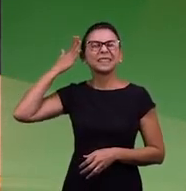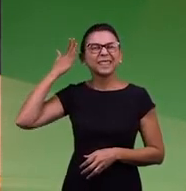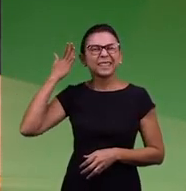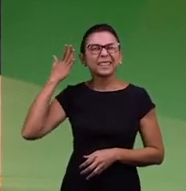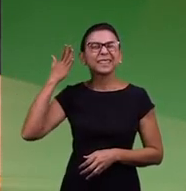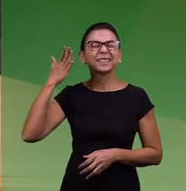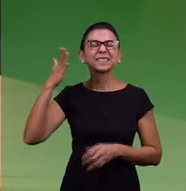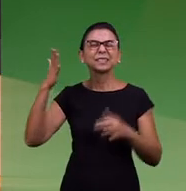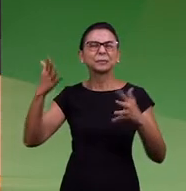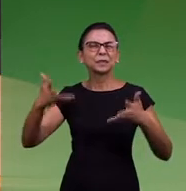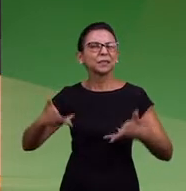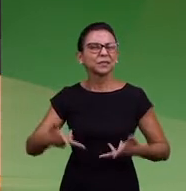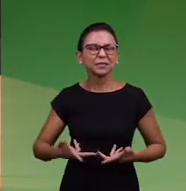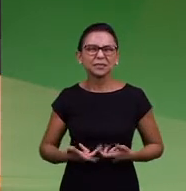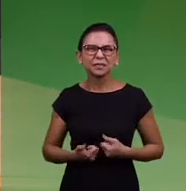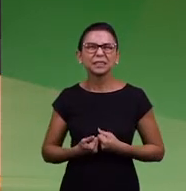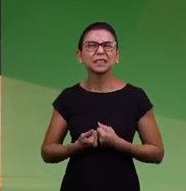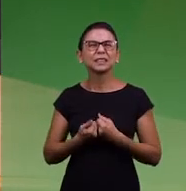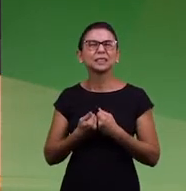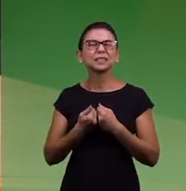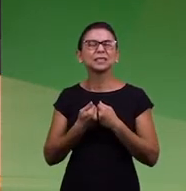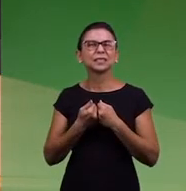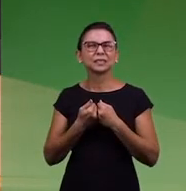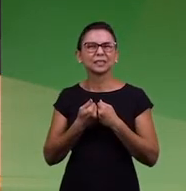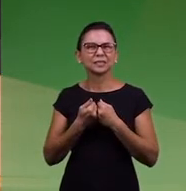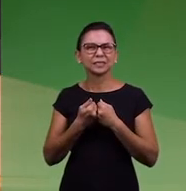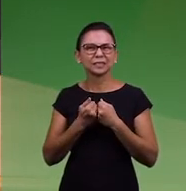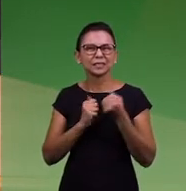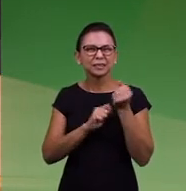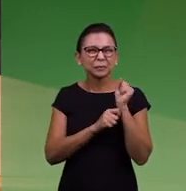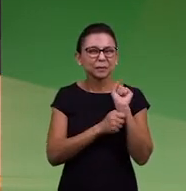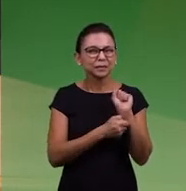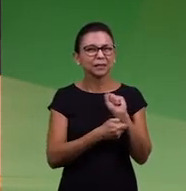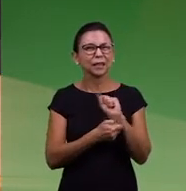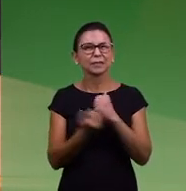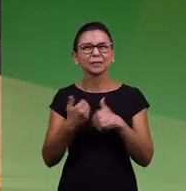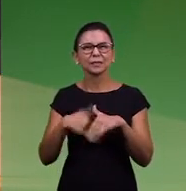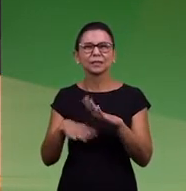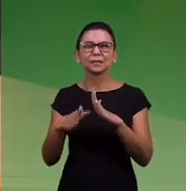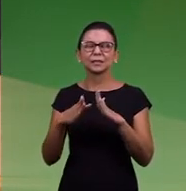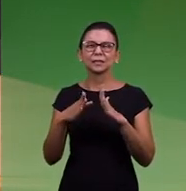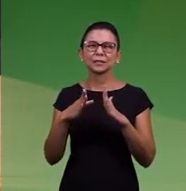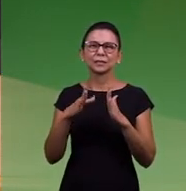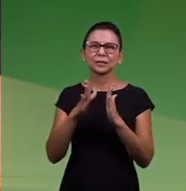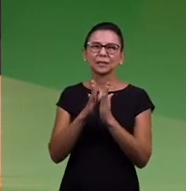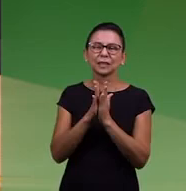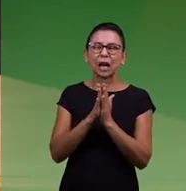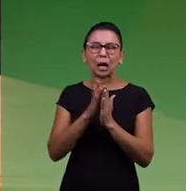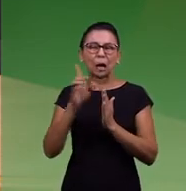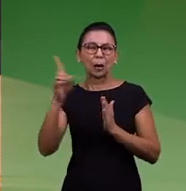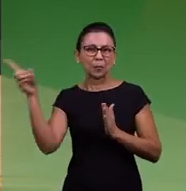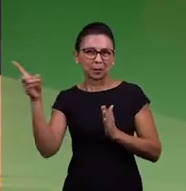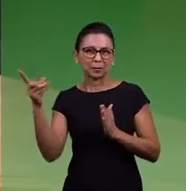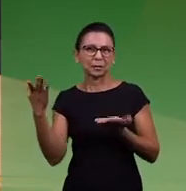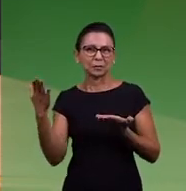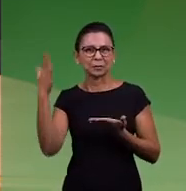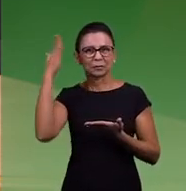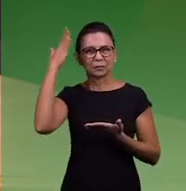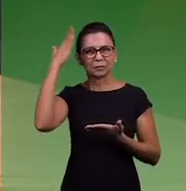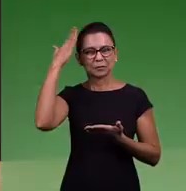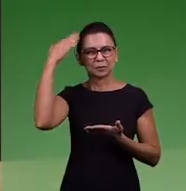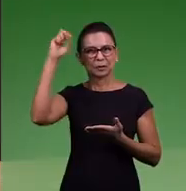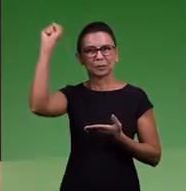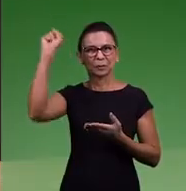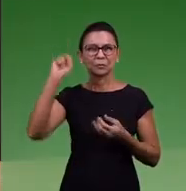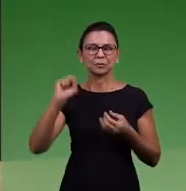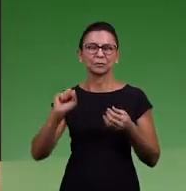Essas riquezas, essas maravilhas, esses mistérios que estão contidos na Bíblia, de forma especial aqui no livro de Cantares de Salomão. E